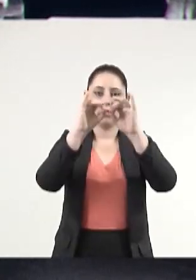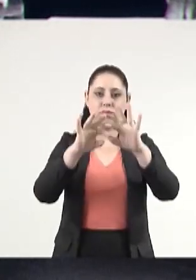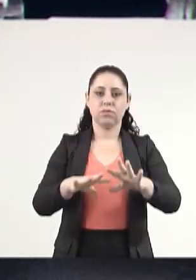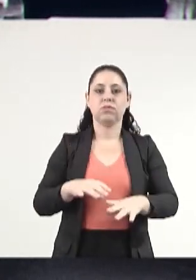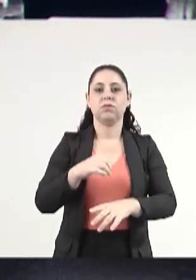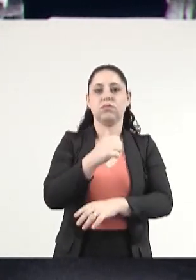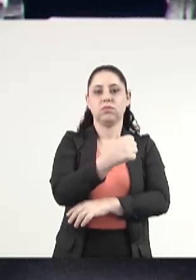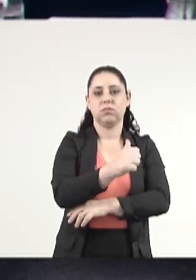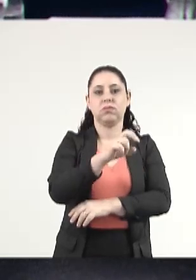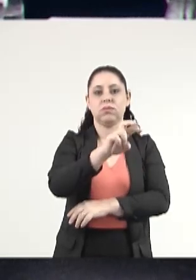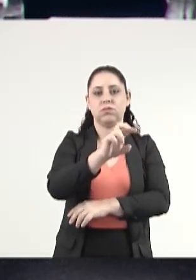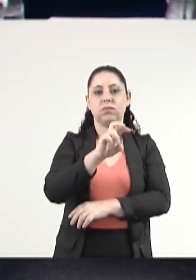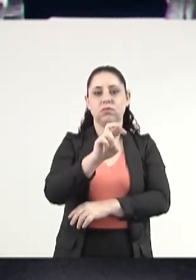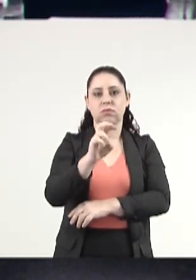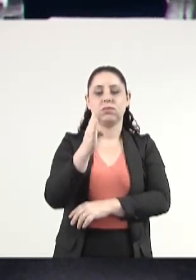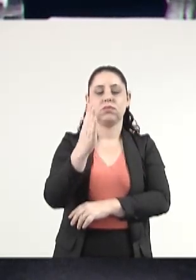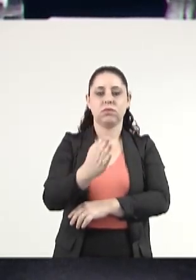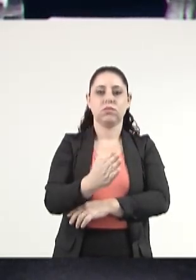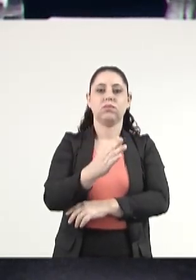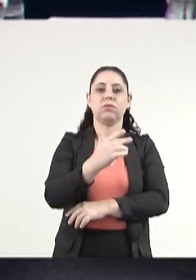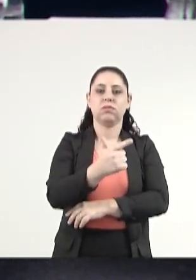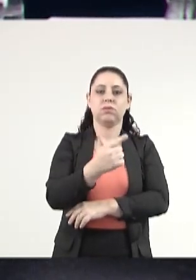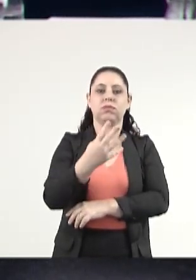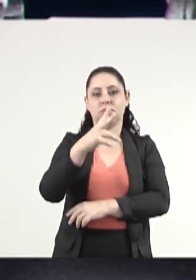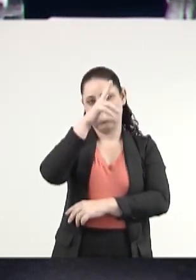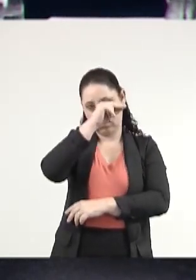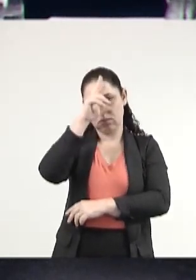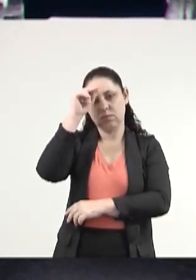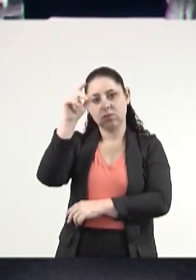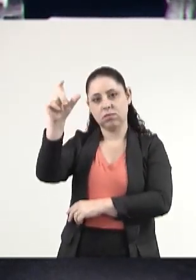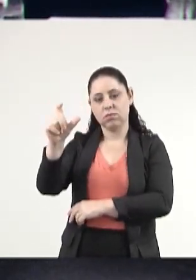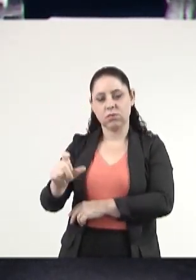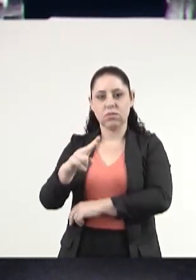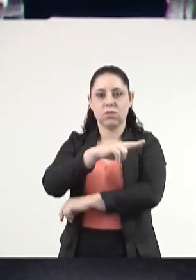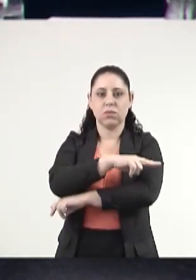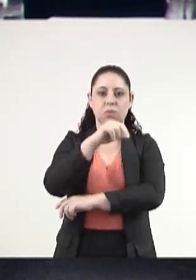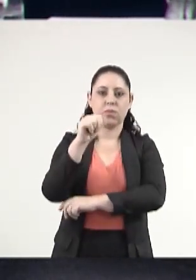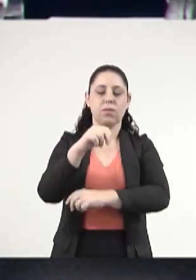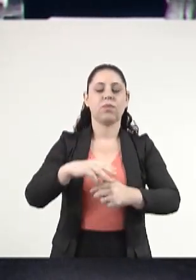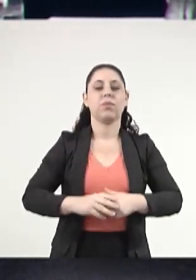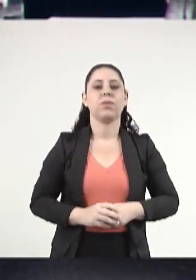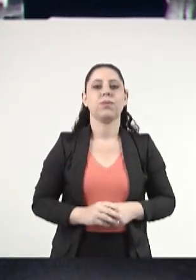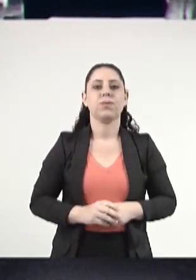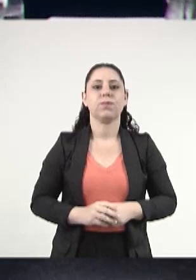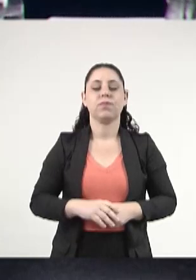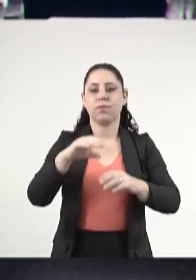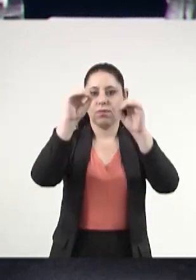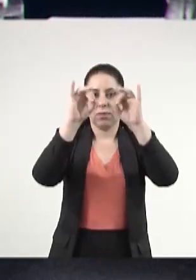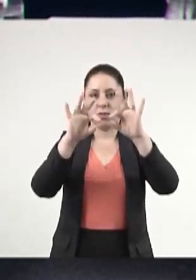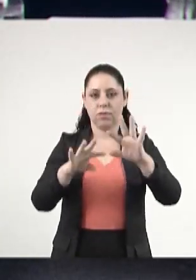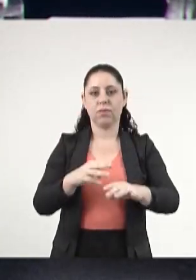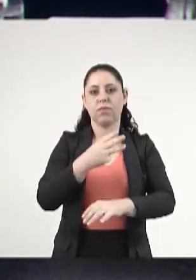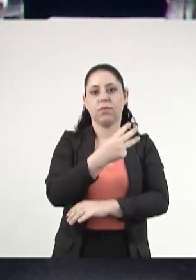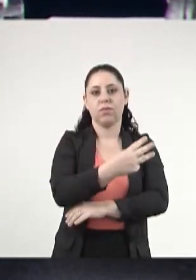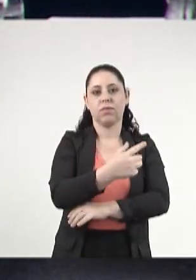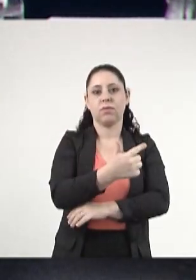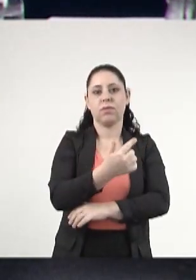Ofício número 155/24 da Prefeitura Municipal de Nova Andradina. Ofício número